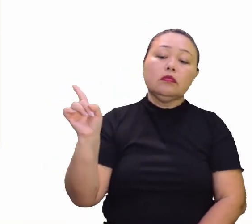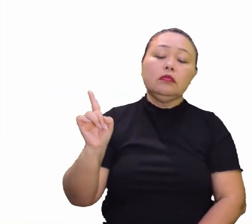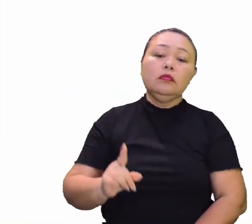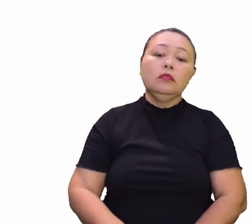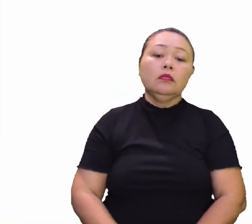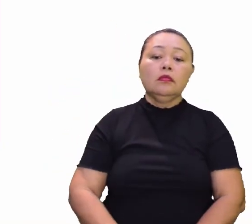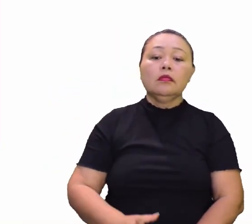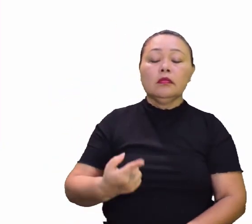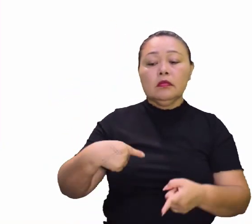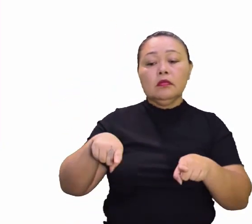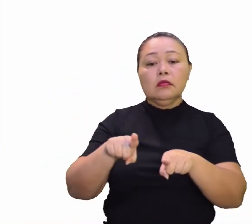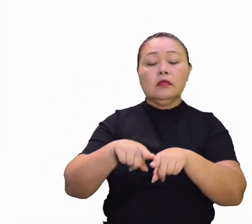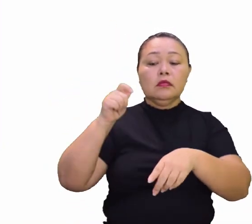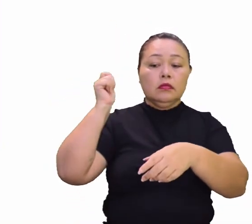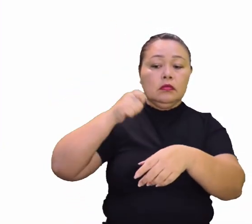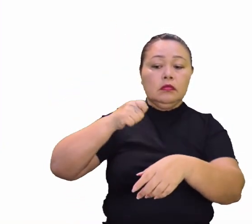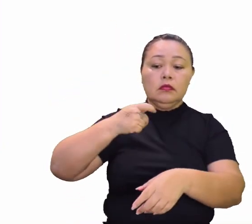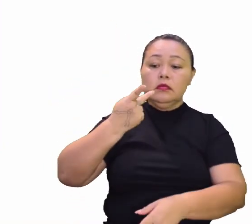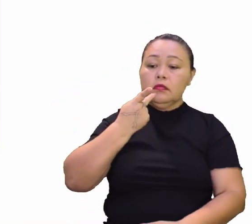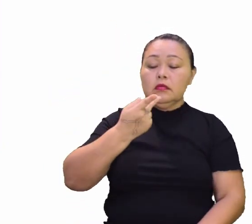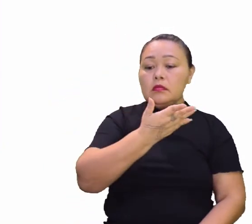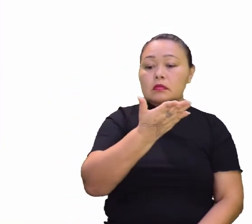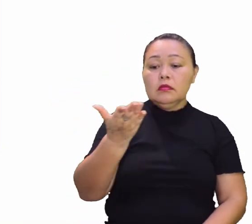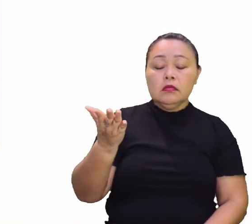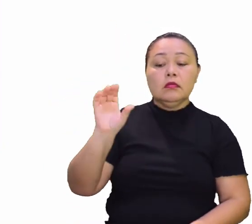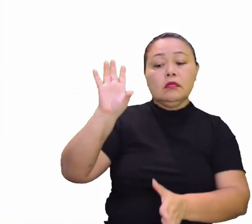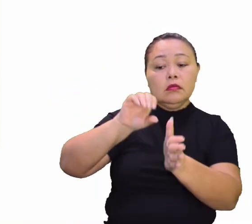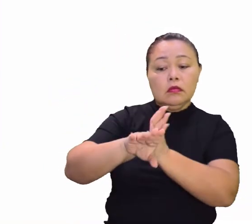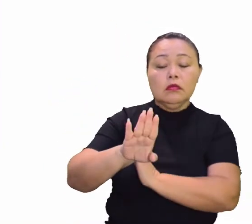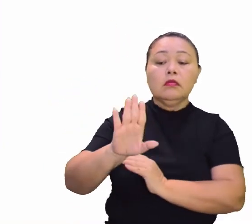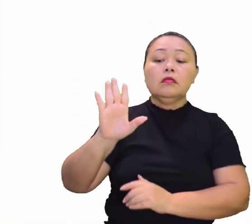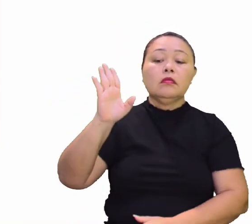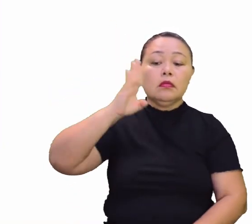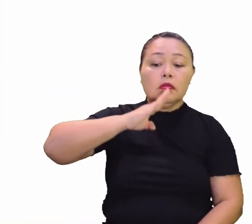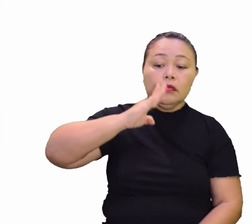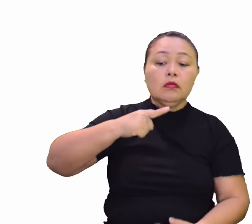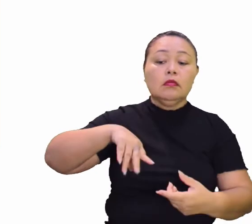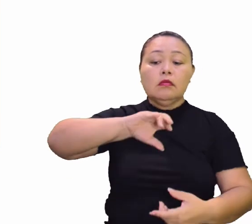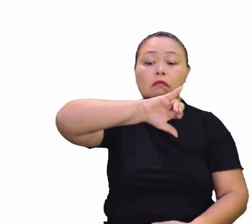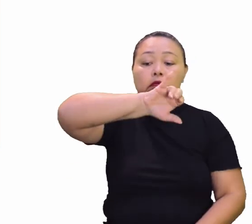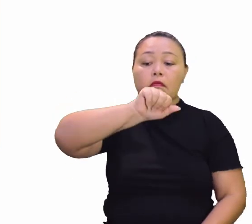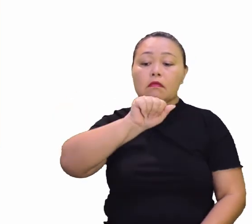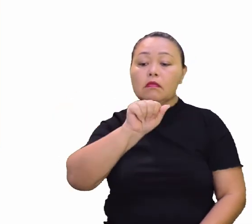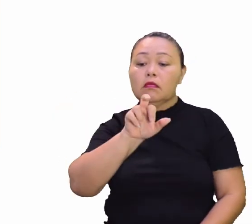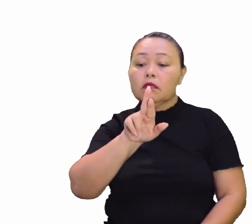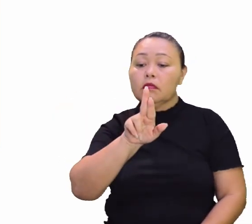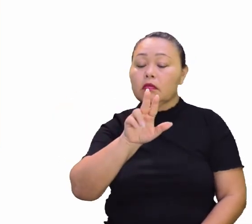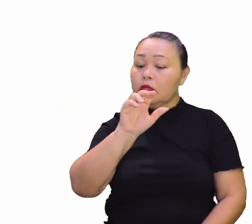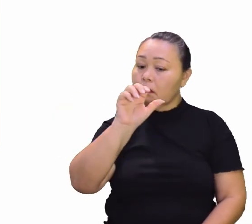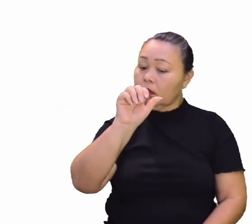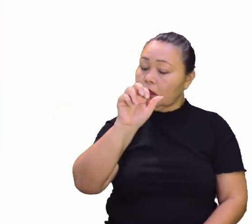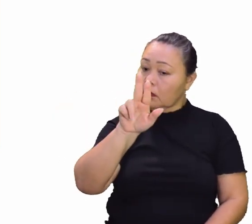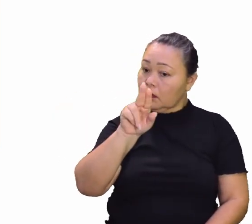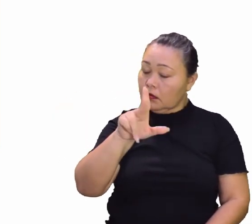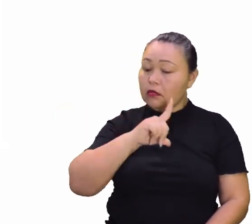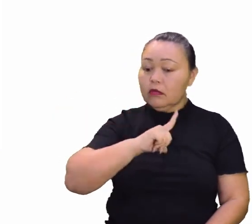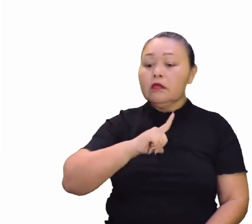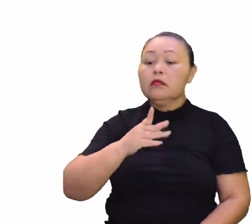Isso. Além de Machado. Isso. Eu falei para vocês, é Cacoal, Pimenta Bueno, Jaru, tudo cortado pelo Rio Machado.